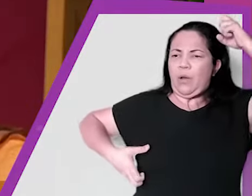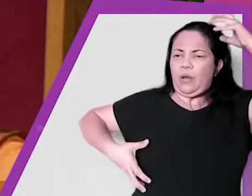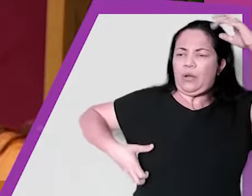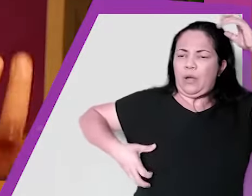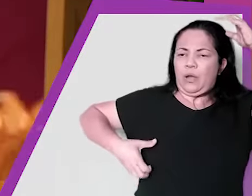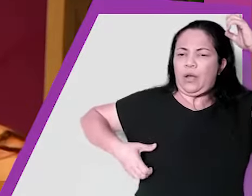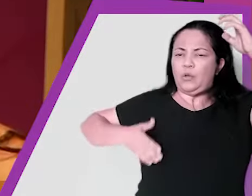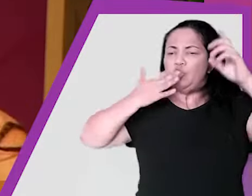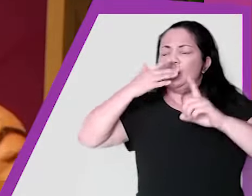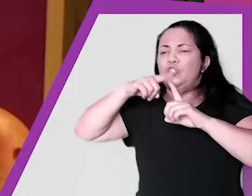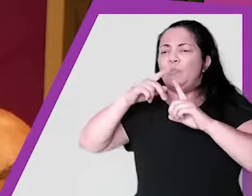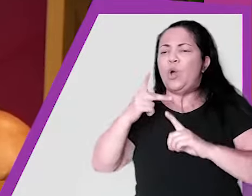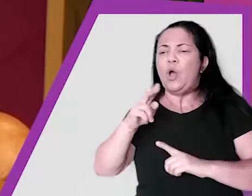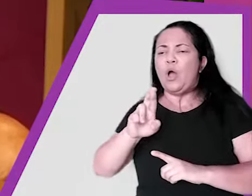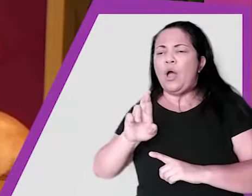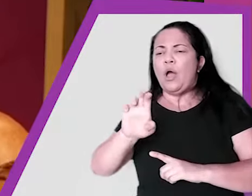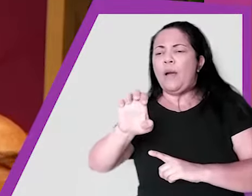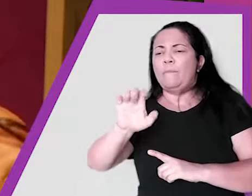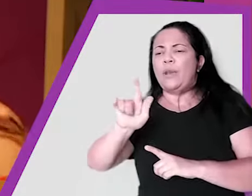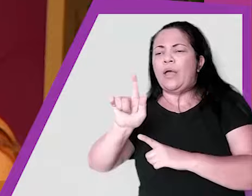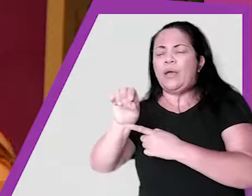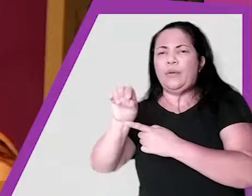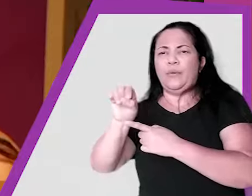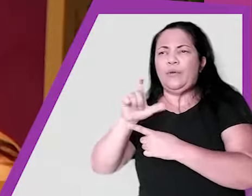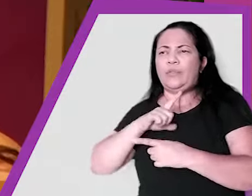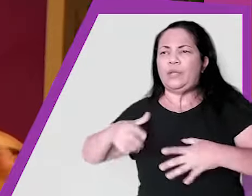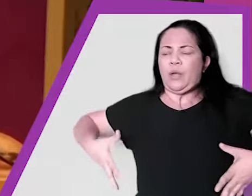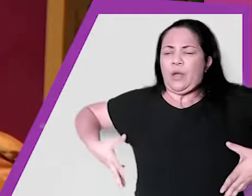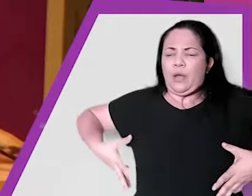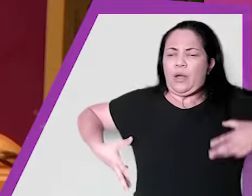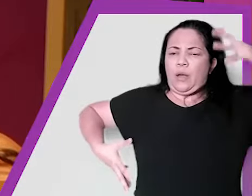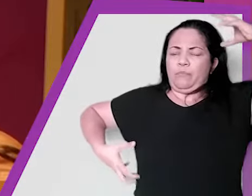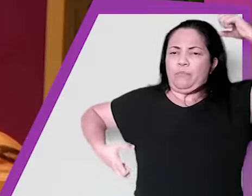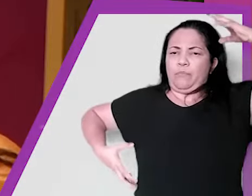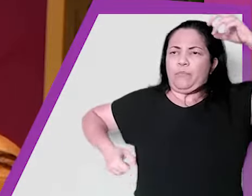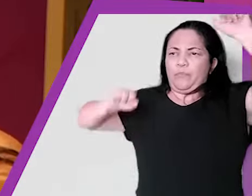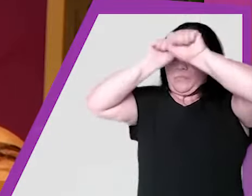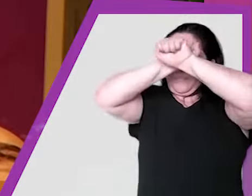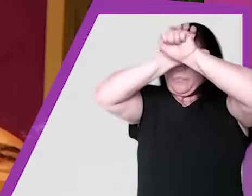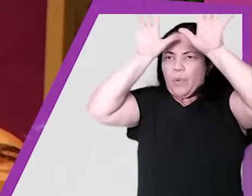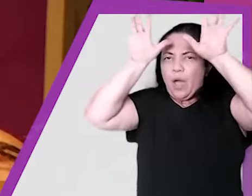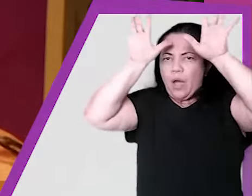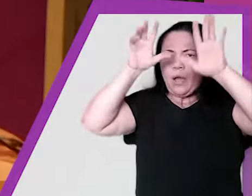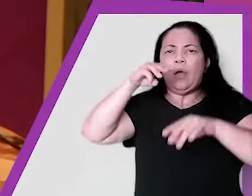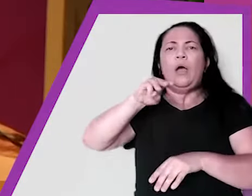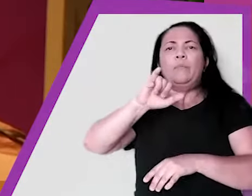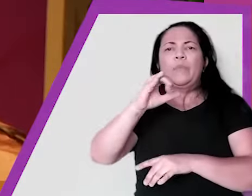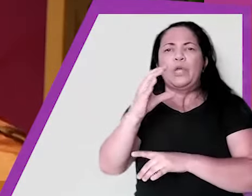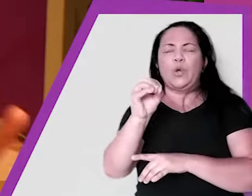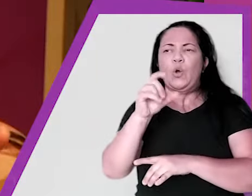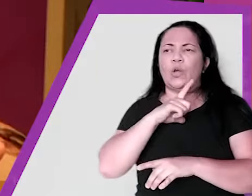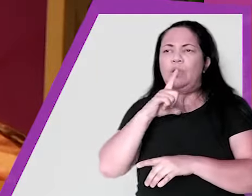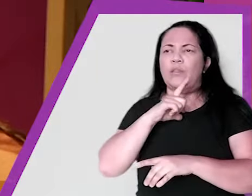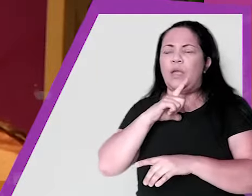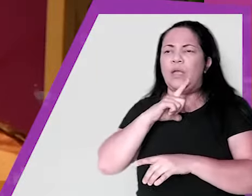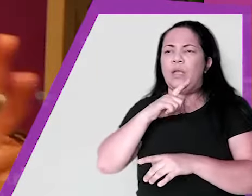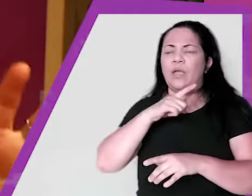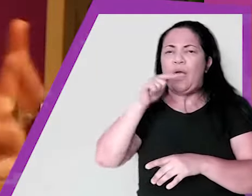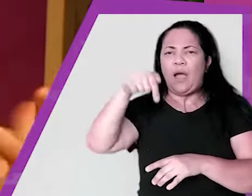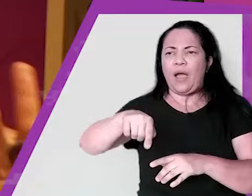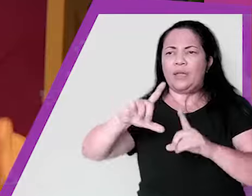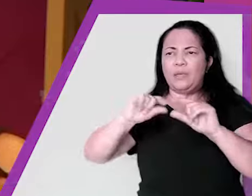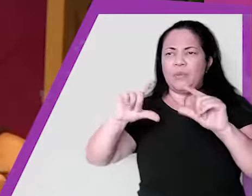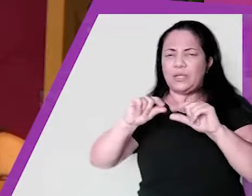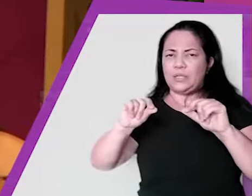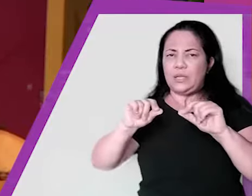né? A verdade é que tem o macaco prego, que também está aqui nessa região. As pessoas acham que tem um mico, que tem